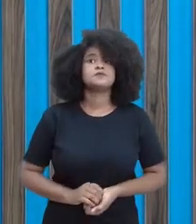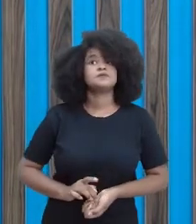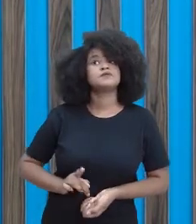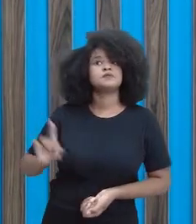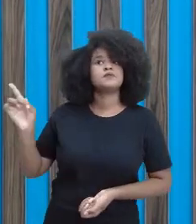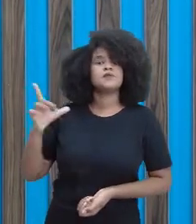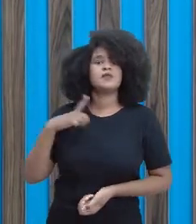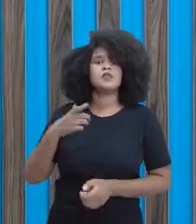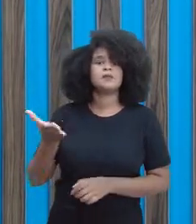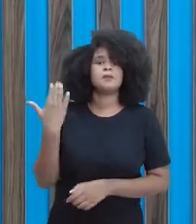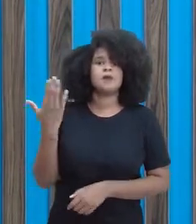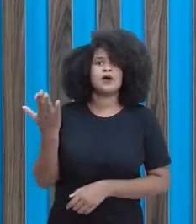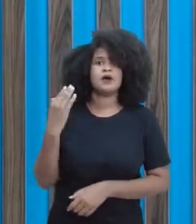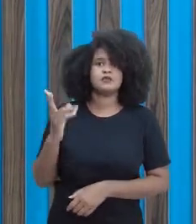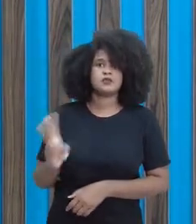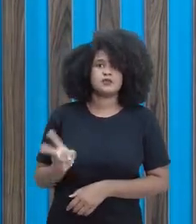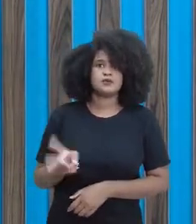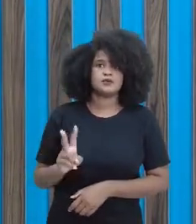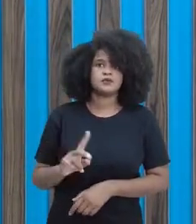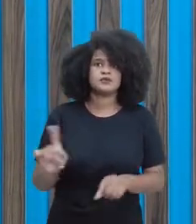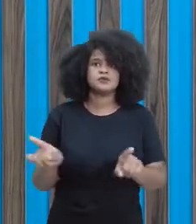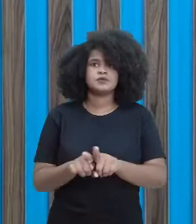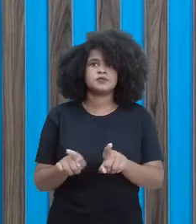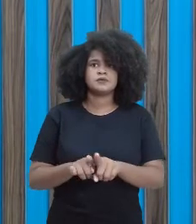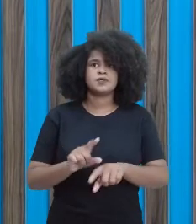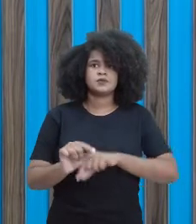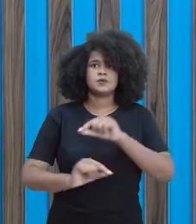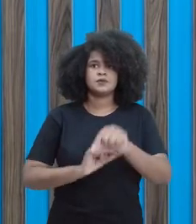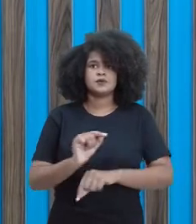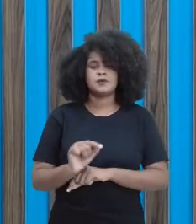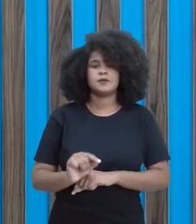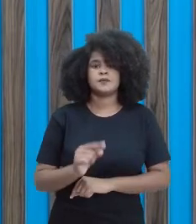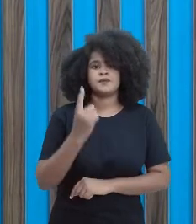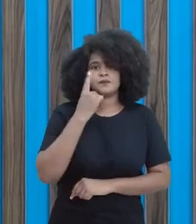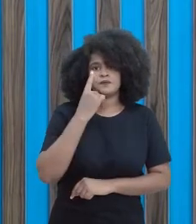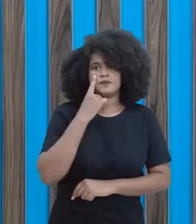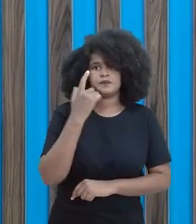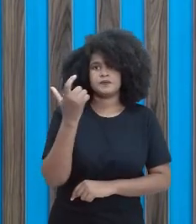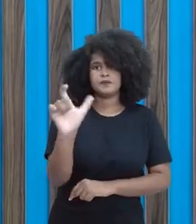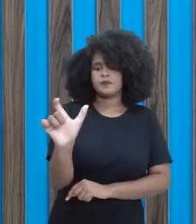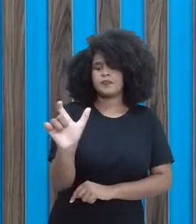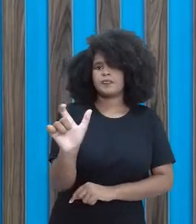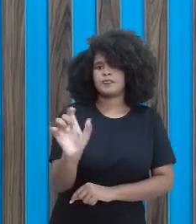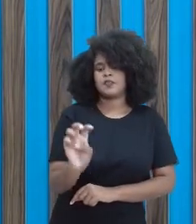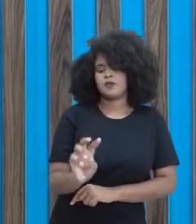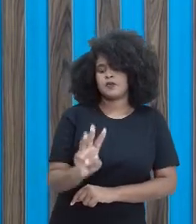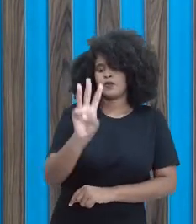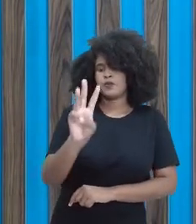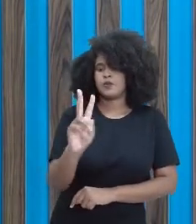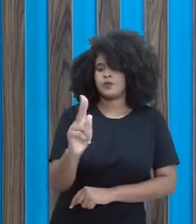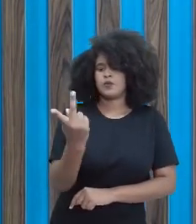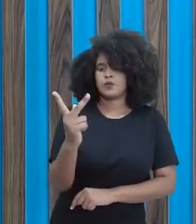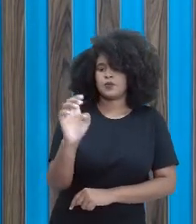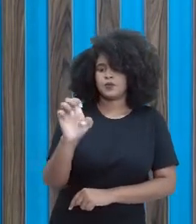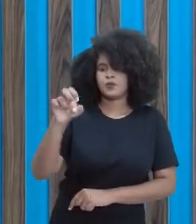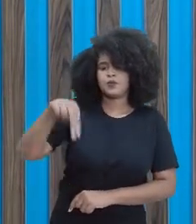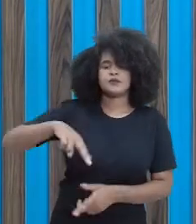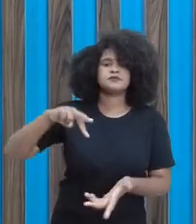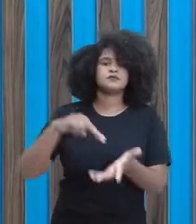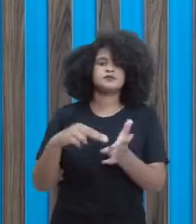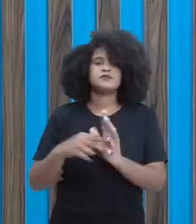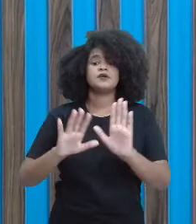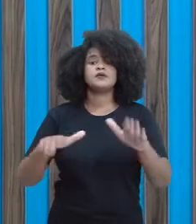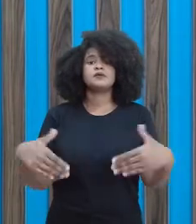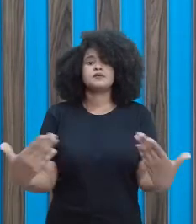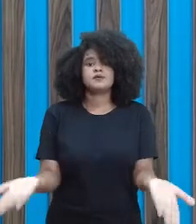aqui o passado contínuo, aquela conjugação que eu falei para vocês, conjugação não, o when, que é o quando,